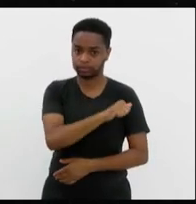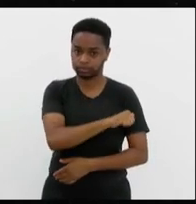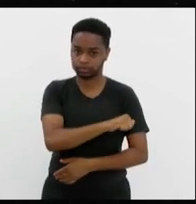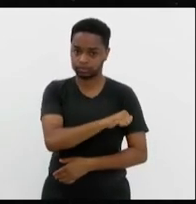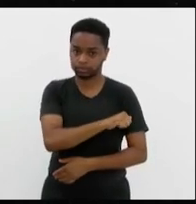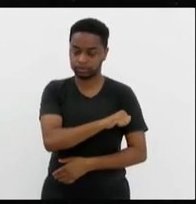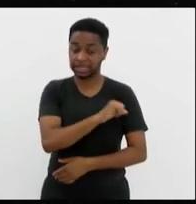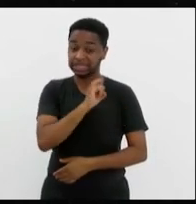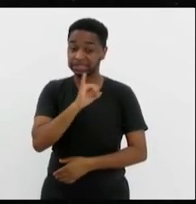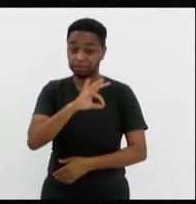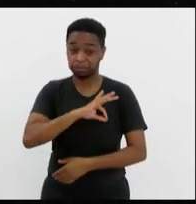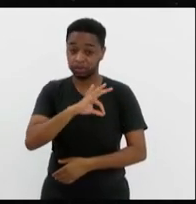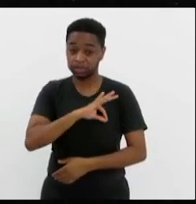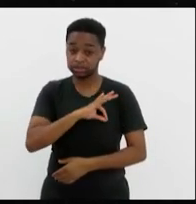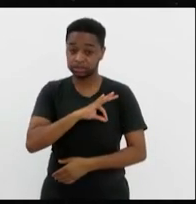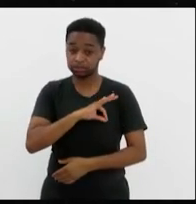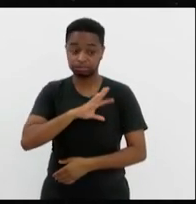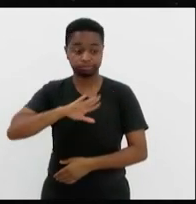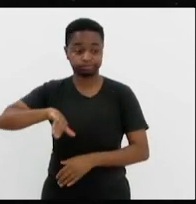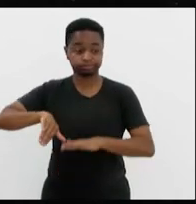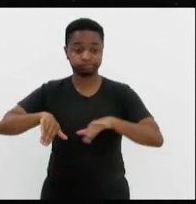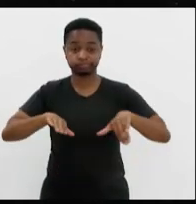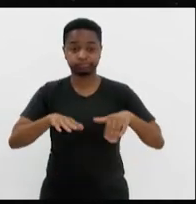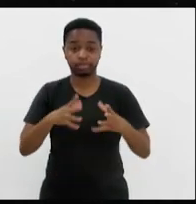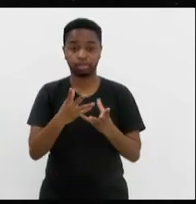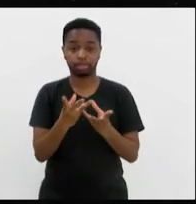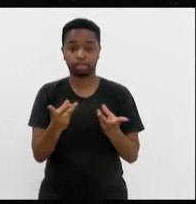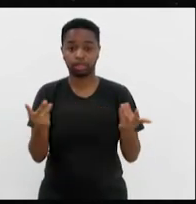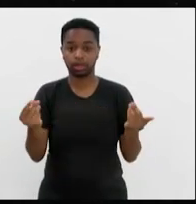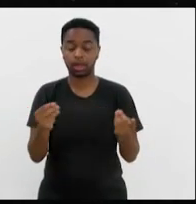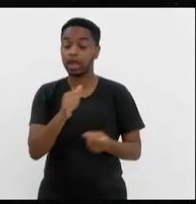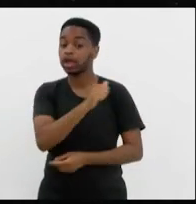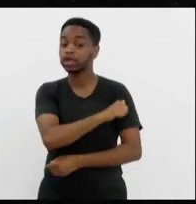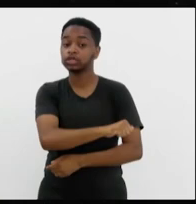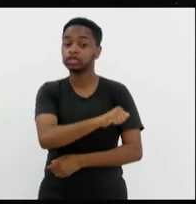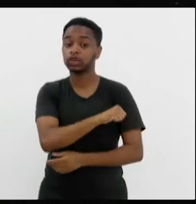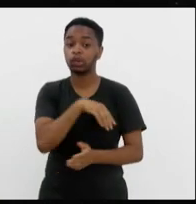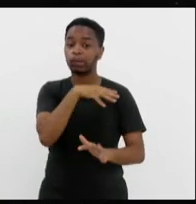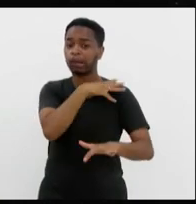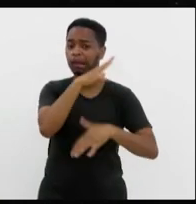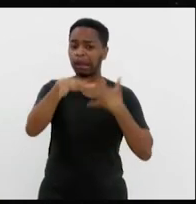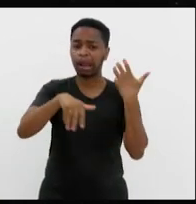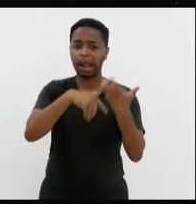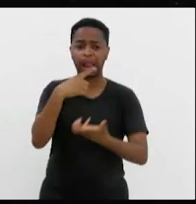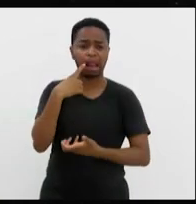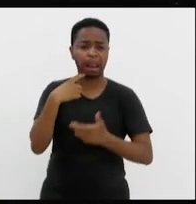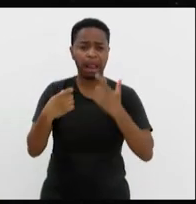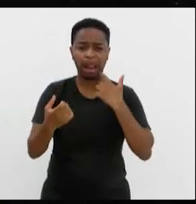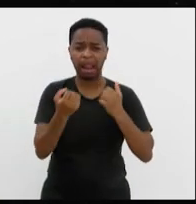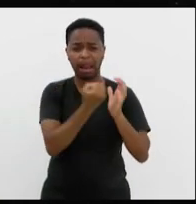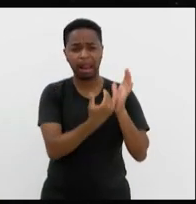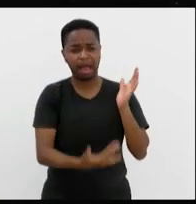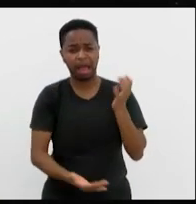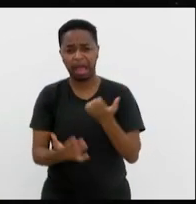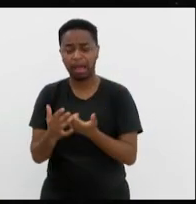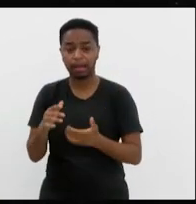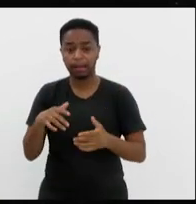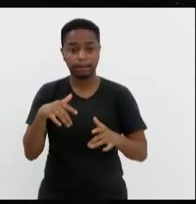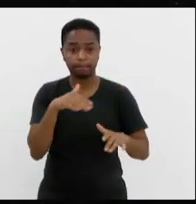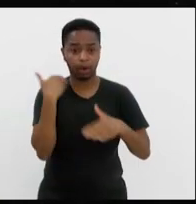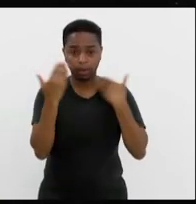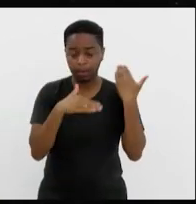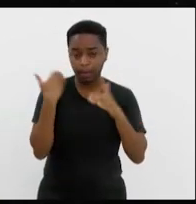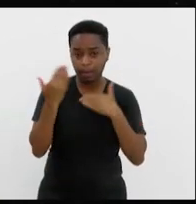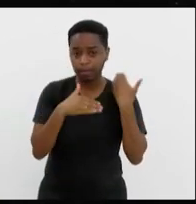a PF, sair das ruas. O Rio de Janeiro vai virar um verdadeiro mar de sangue. Essa é a realidade que eu posso